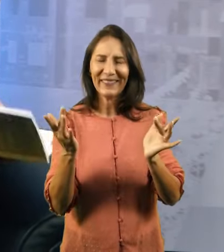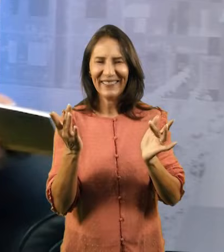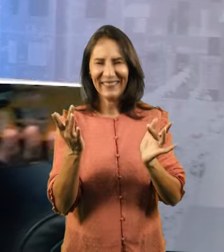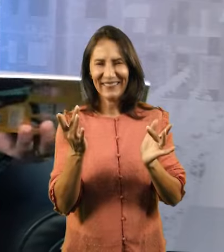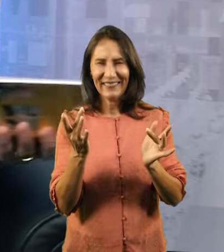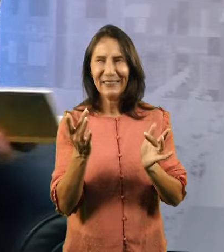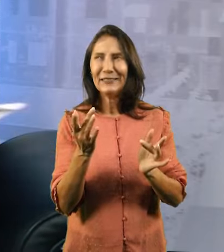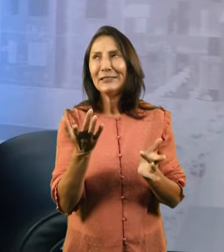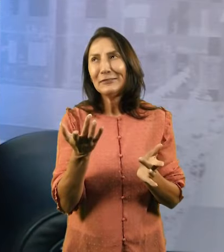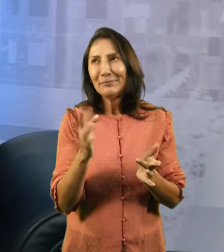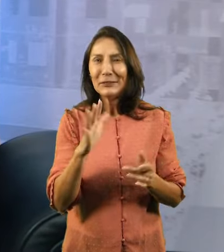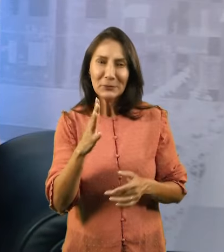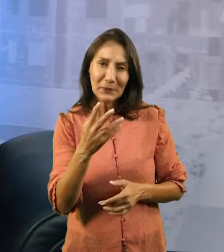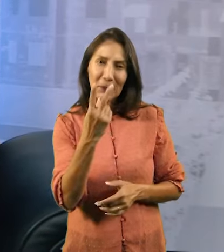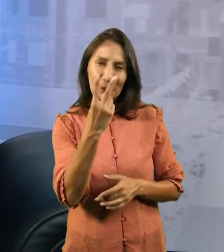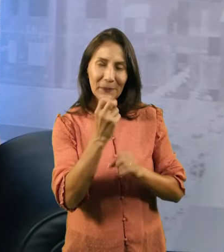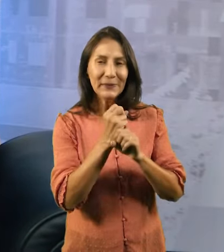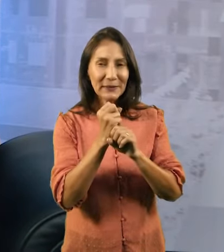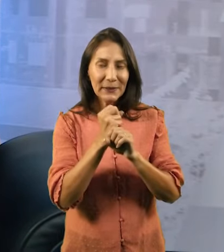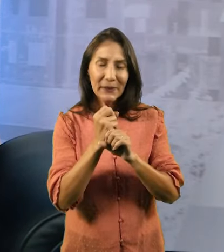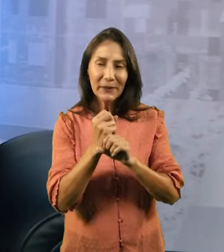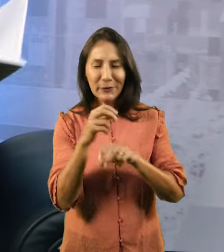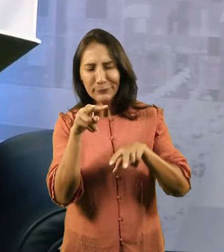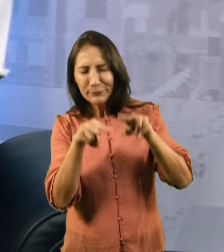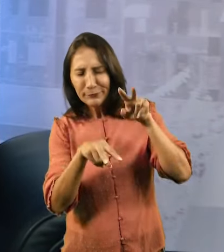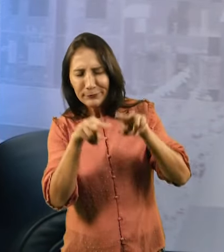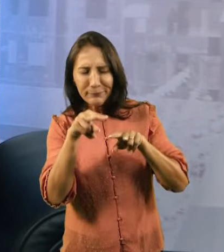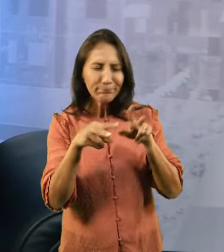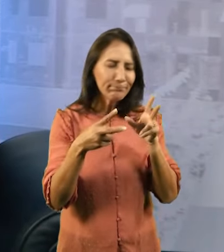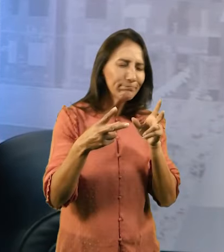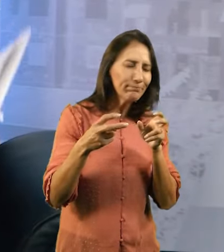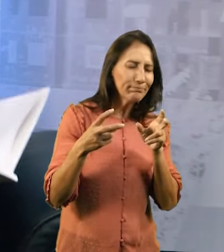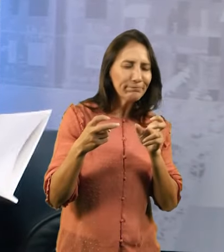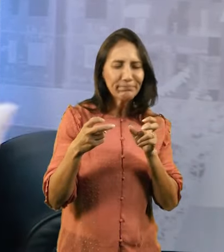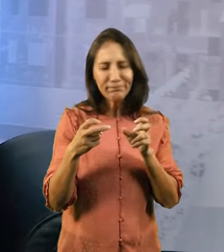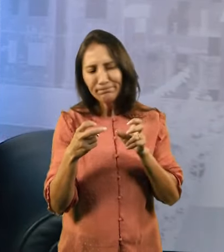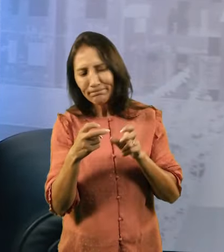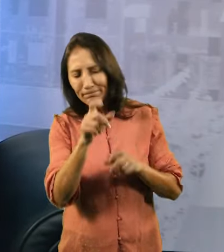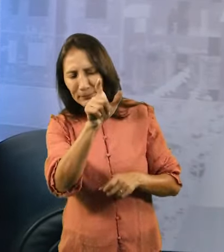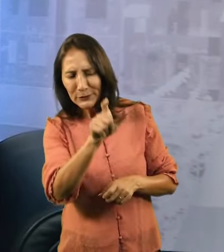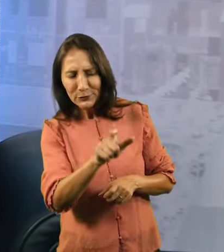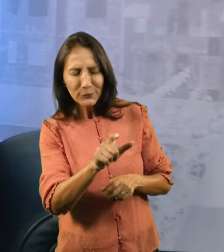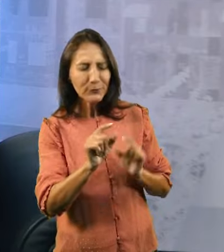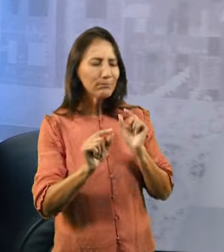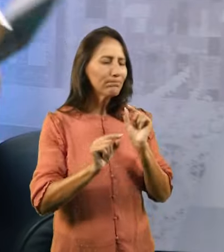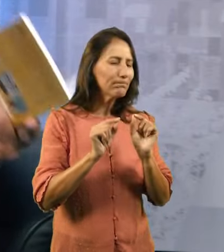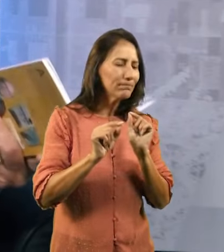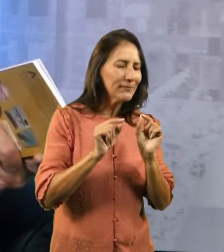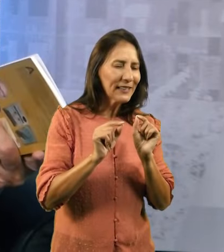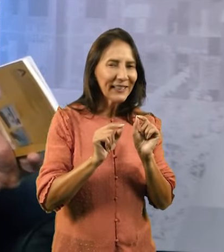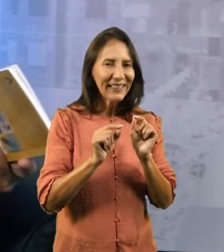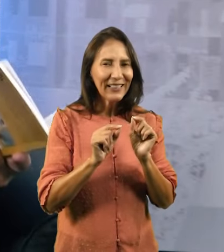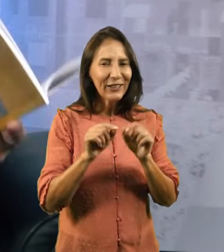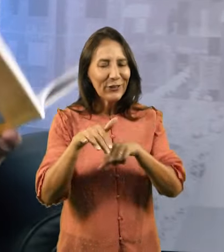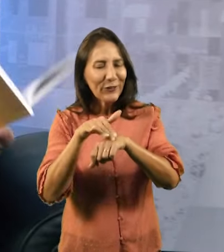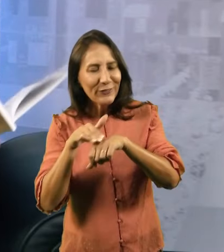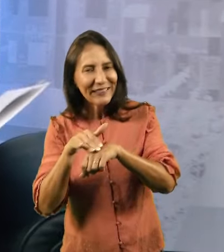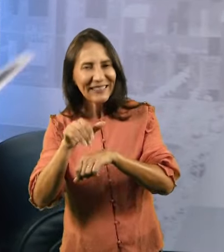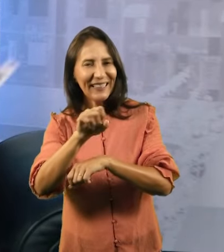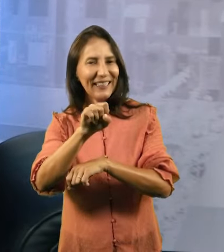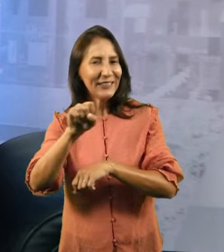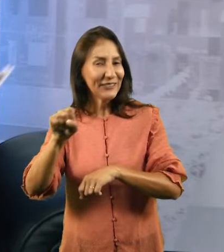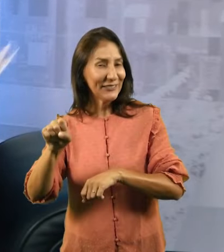pelo menos uns 2 anos, conhecer a pessoa, saber quem ela é, conversar com a sogra. E uma